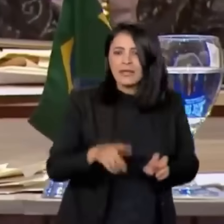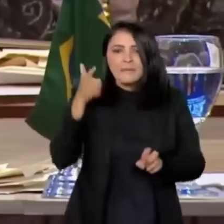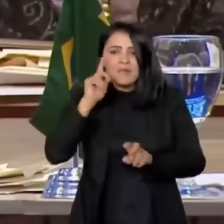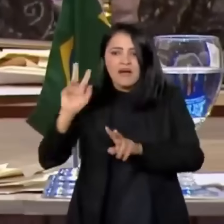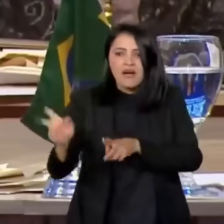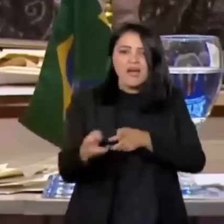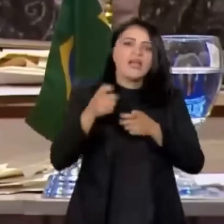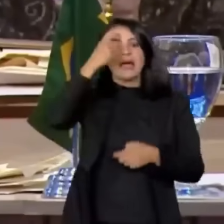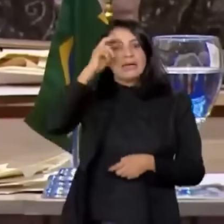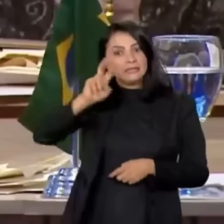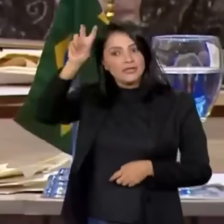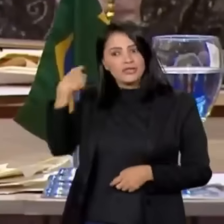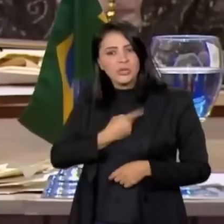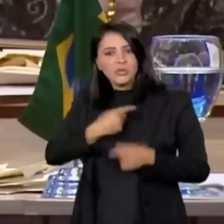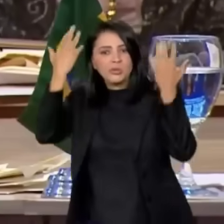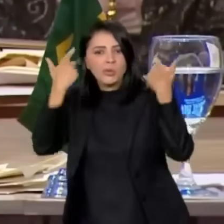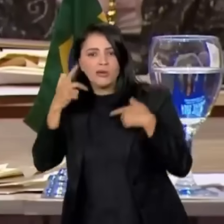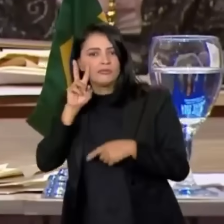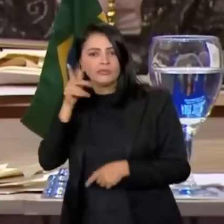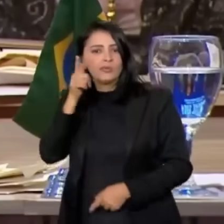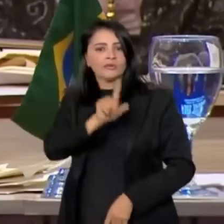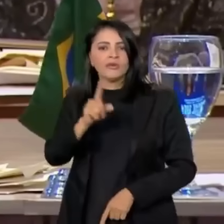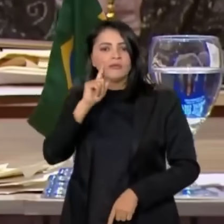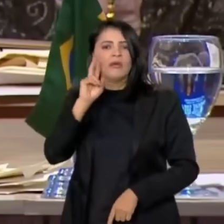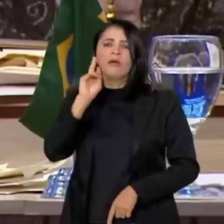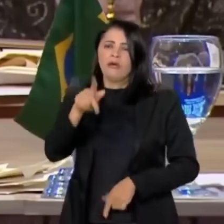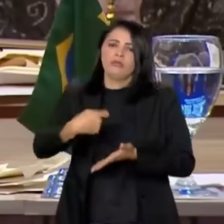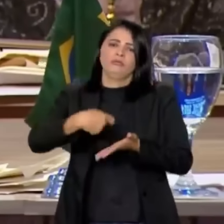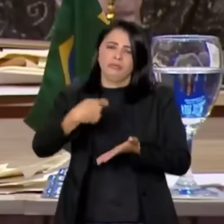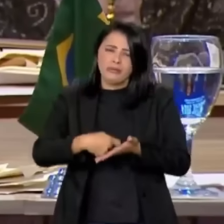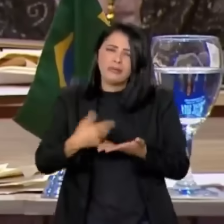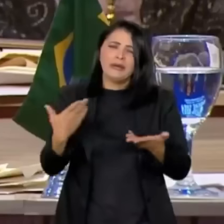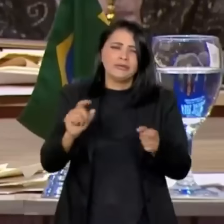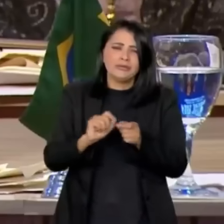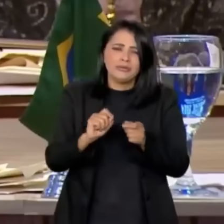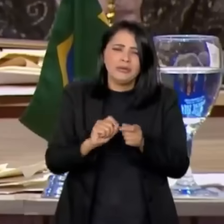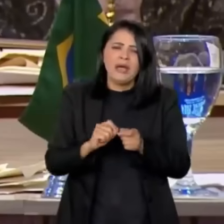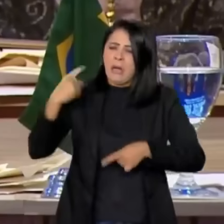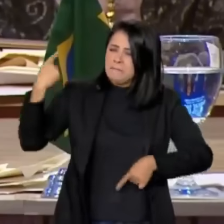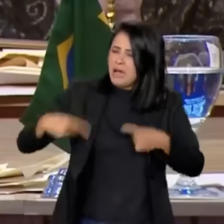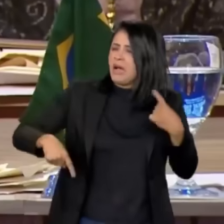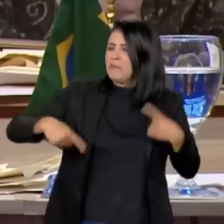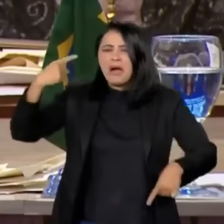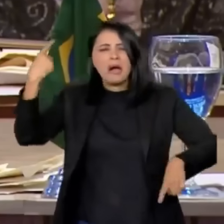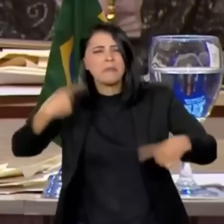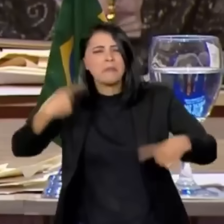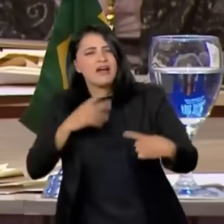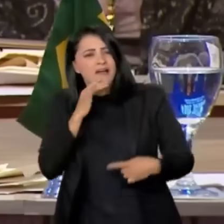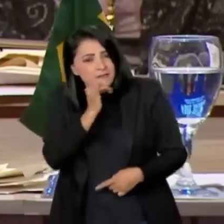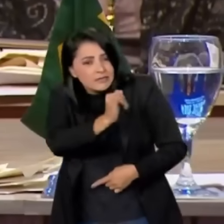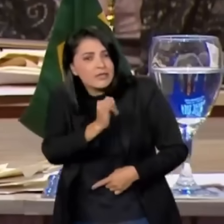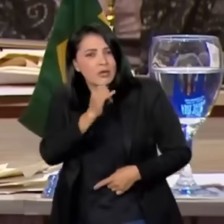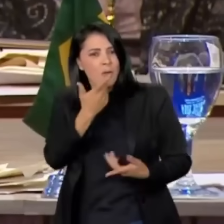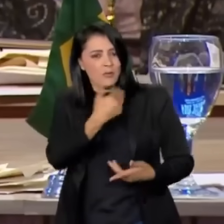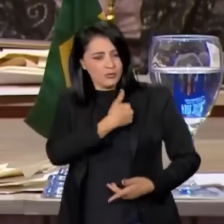inteligência natural que todos nós temos, a gente ainda seja obrigado a fazer uma discussão dizendo para os nossos